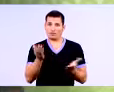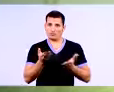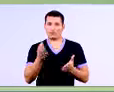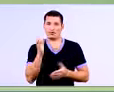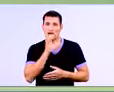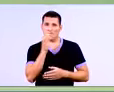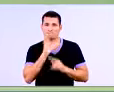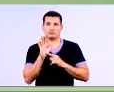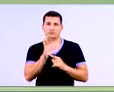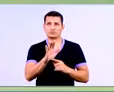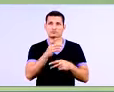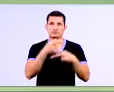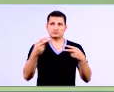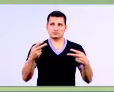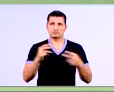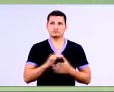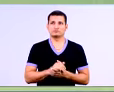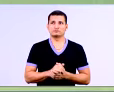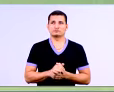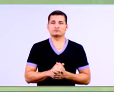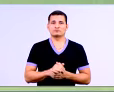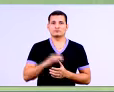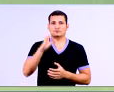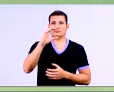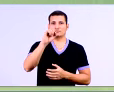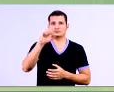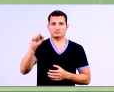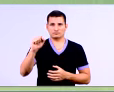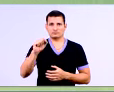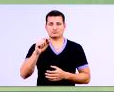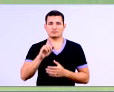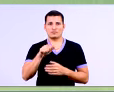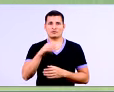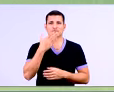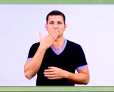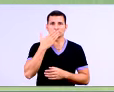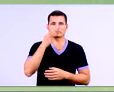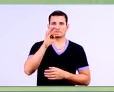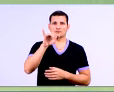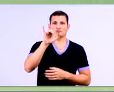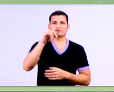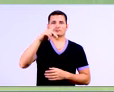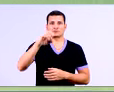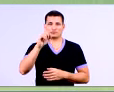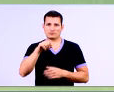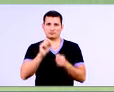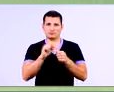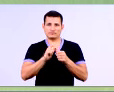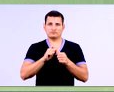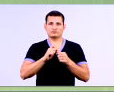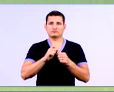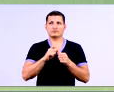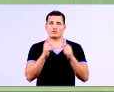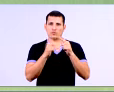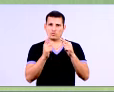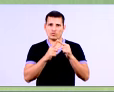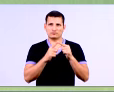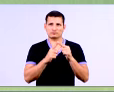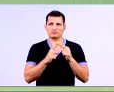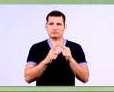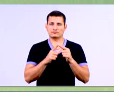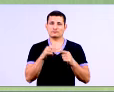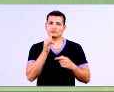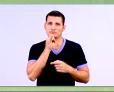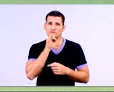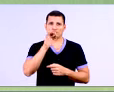elementos. A estilização, quando é por tipo, ela é feita desse jeito. Olha, se nós quiséssemos estilizar o